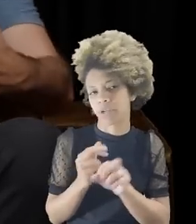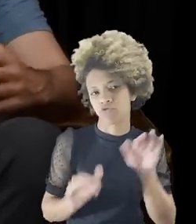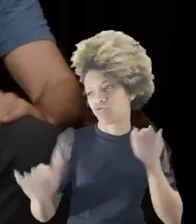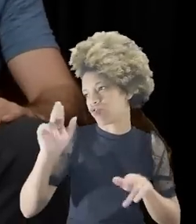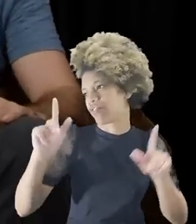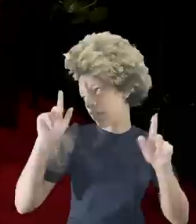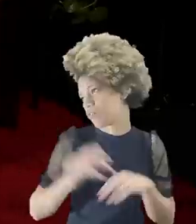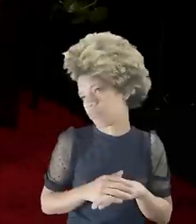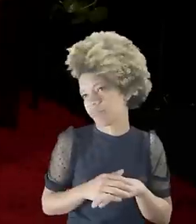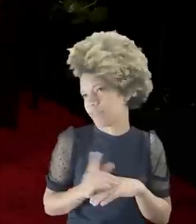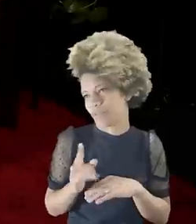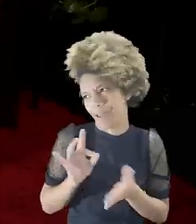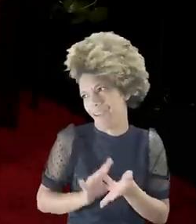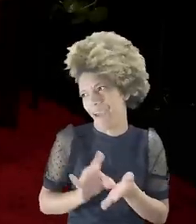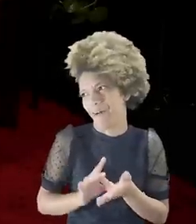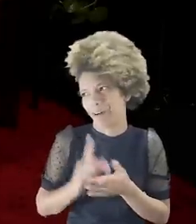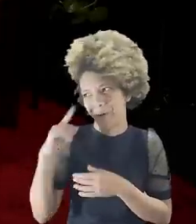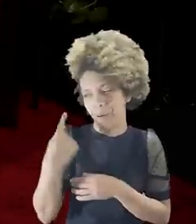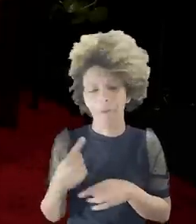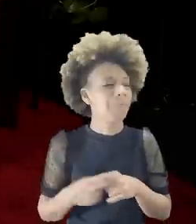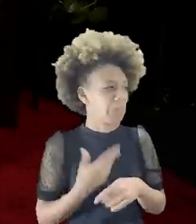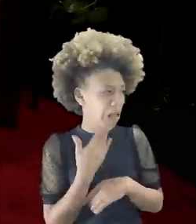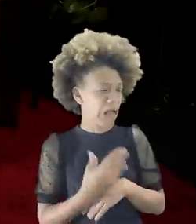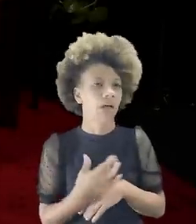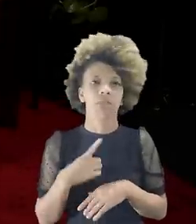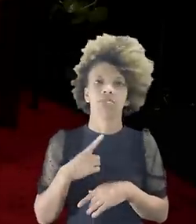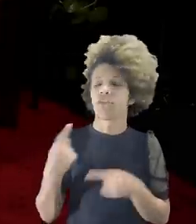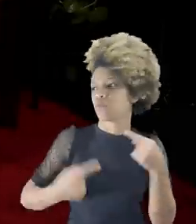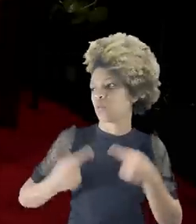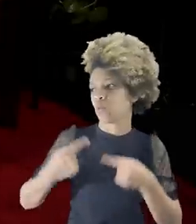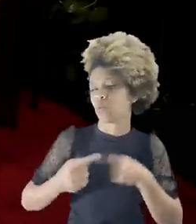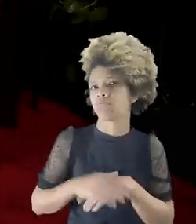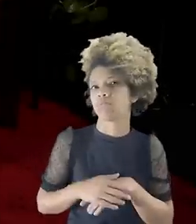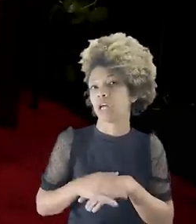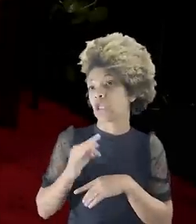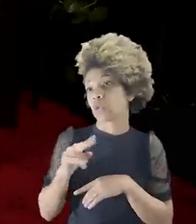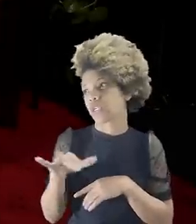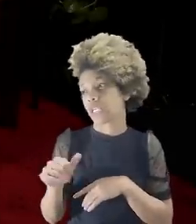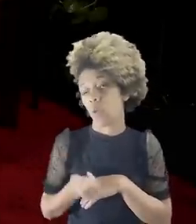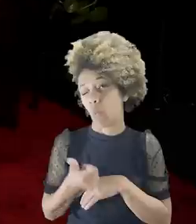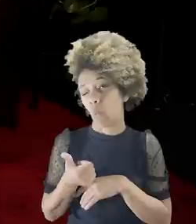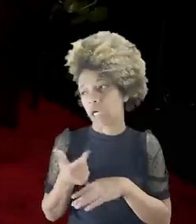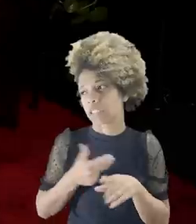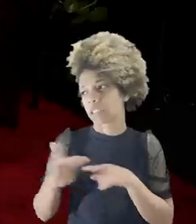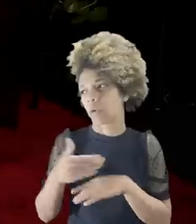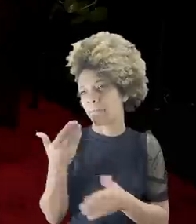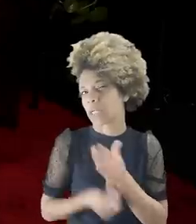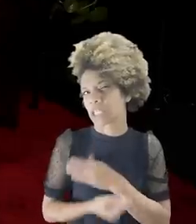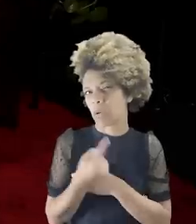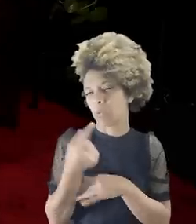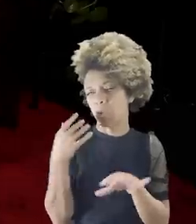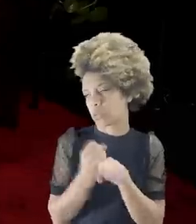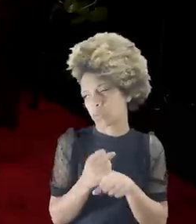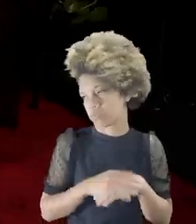era um jogo mais real caramba né teve um jogo que a gente jogou Contra Eles na Turquia que a gente quase ganhou perdeu de um ponto dois